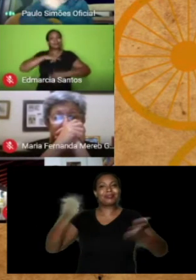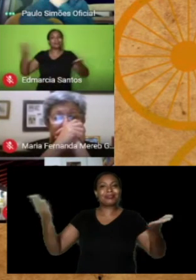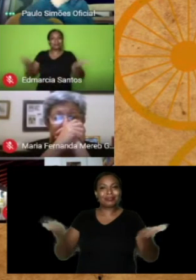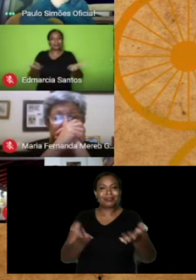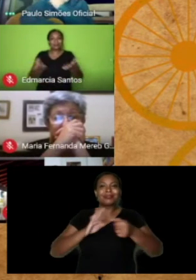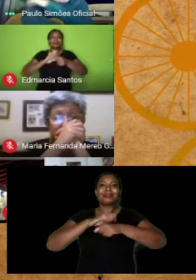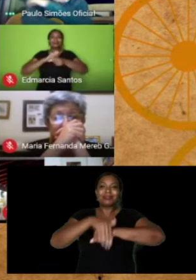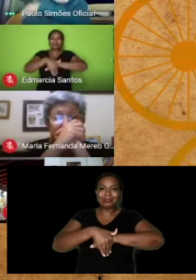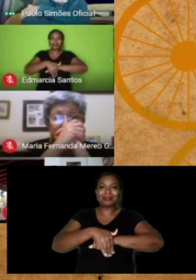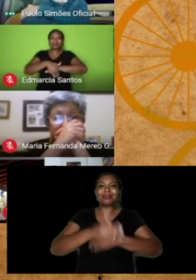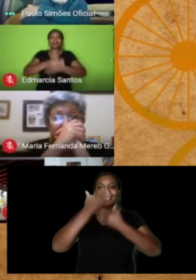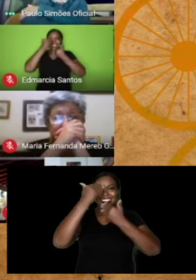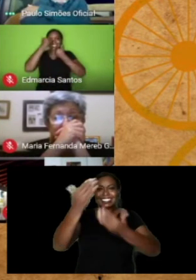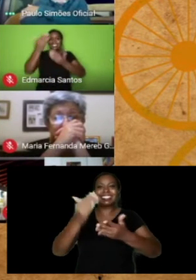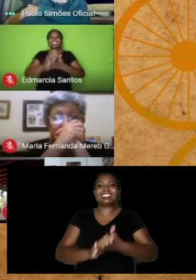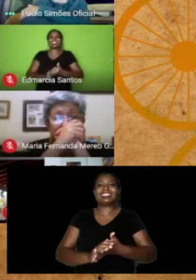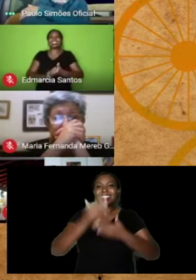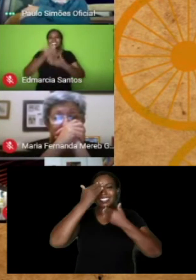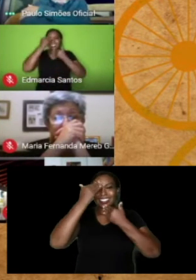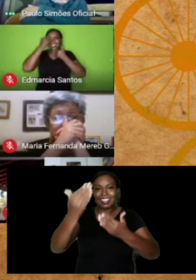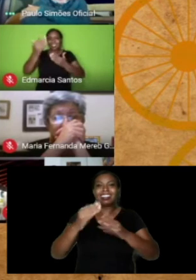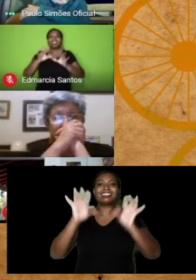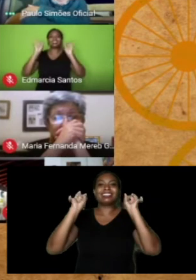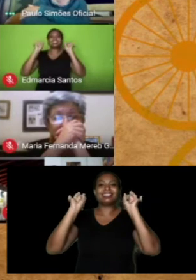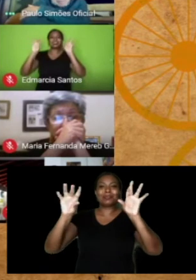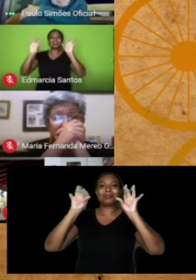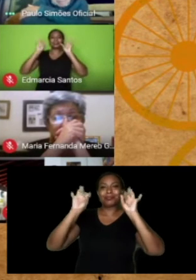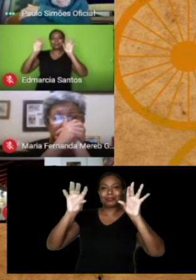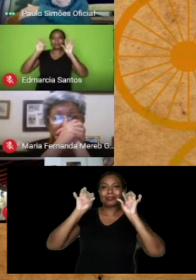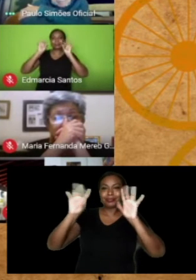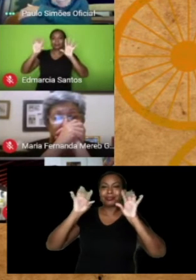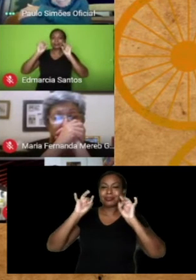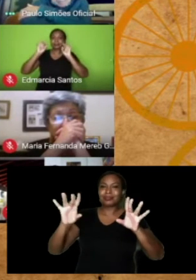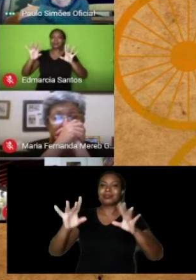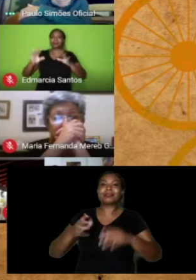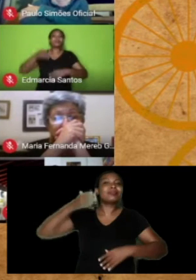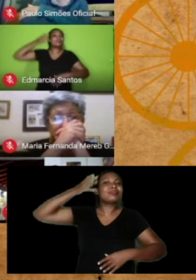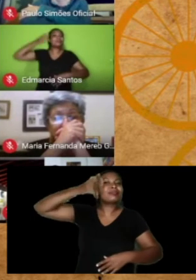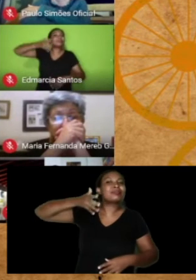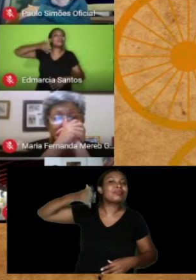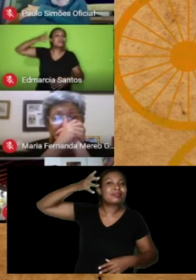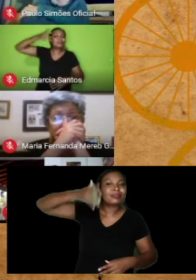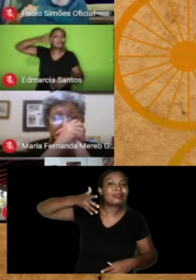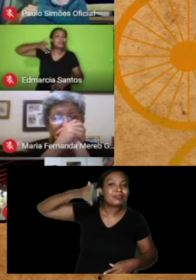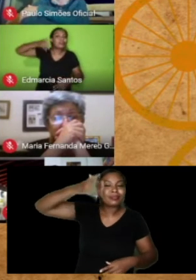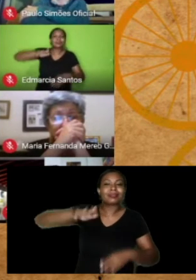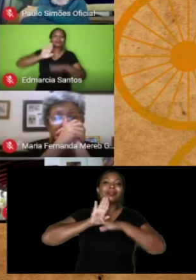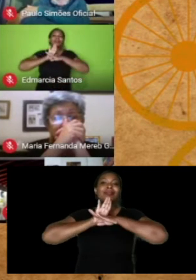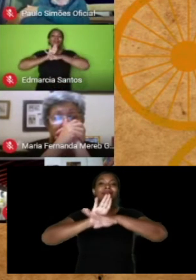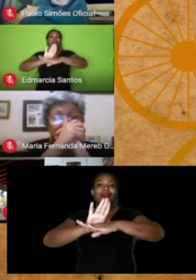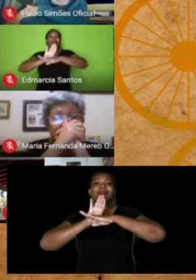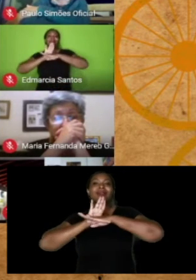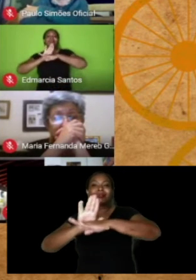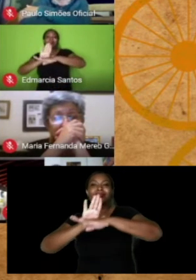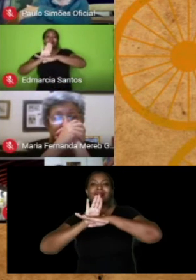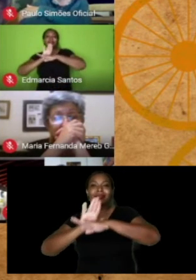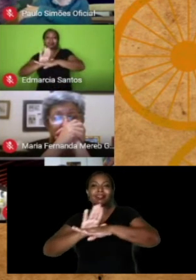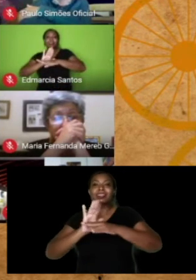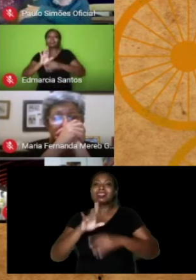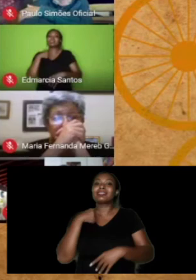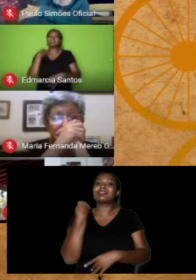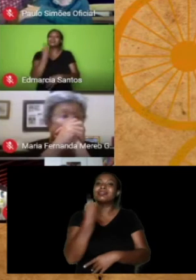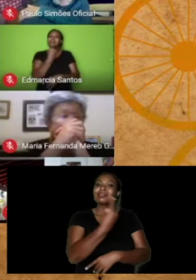noite, agradecer de modo especial aos nossos palestrantes que contribuíram para que